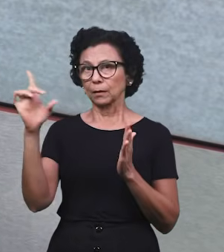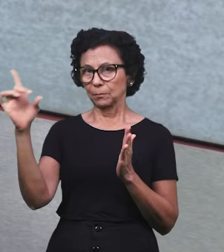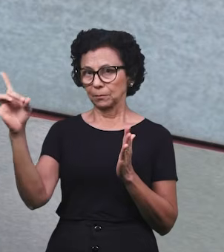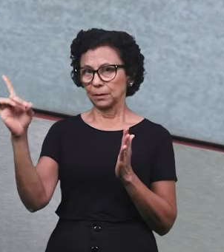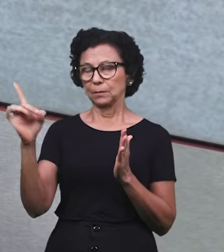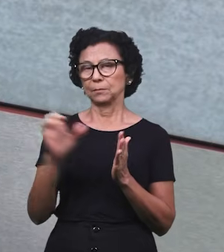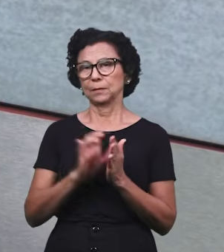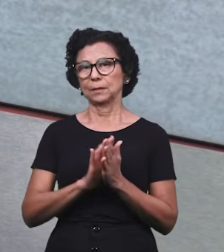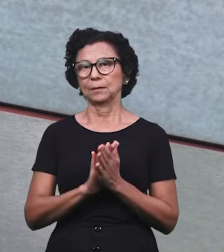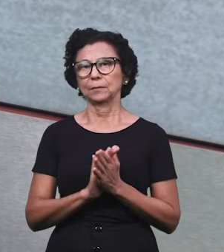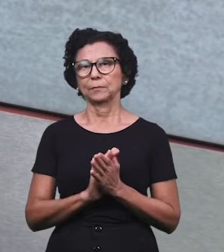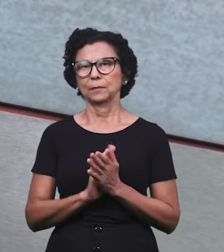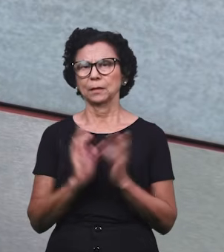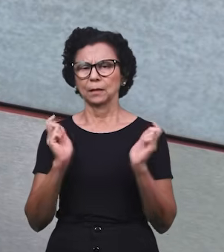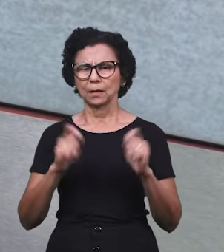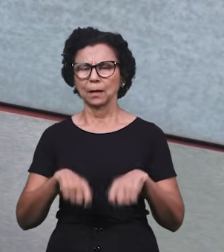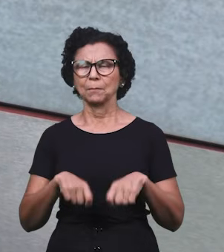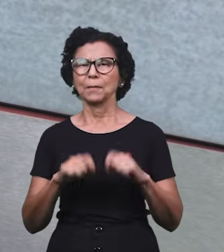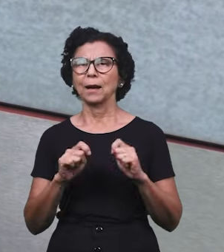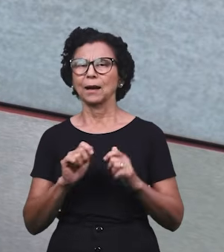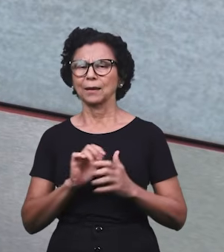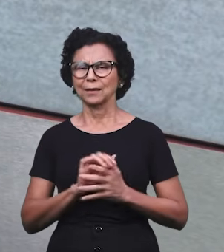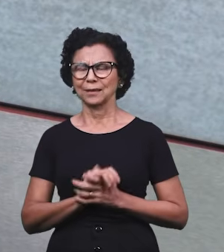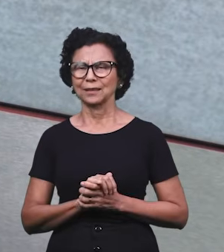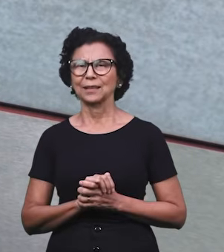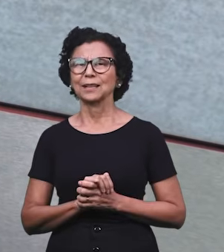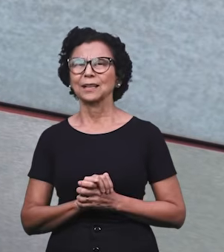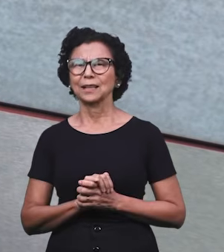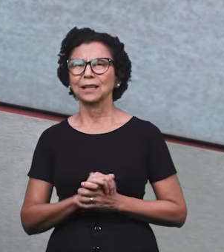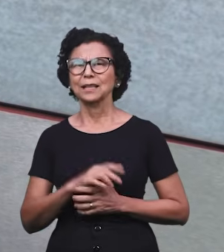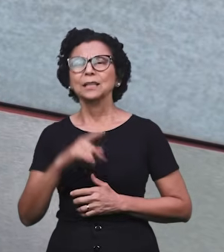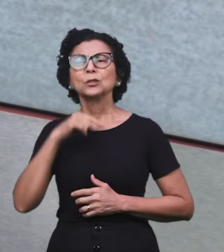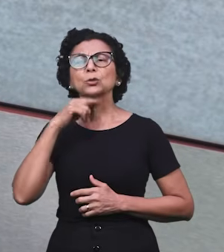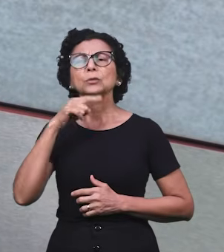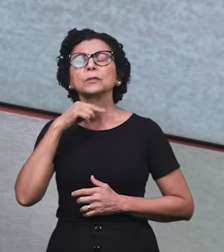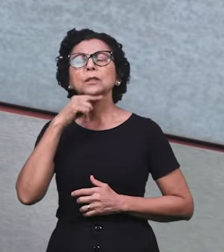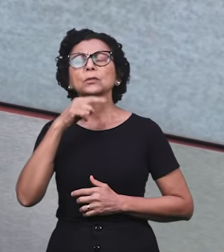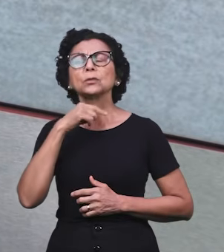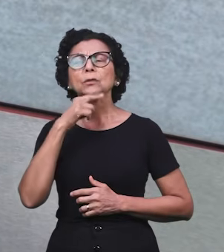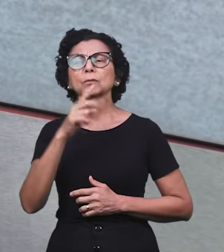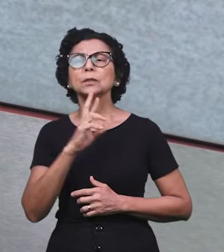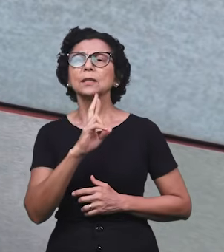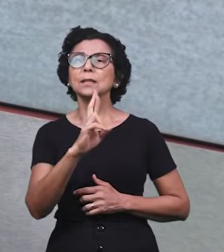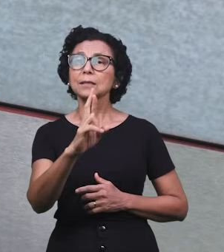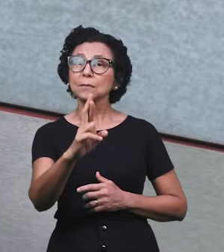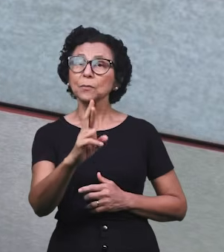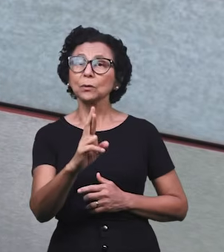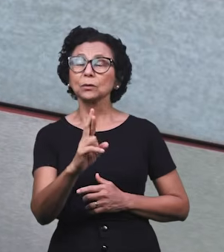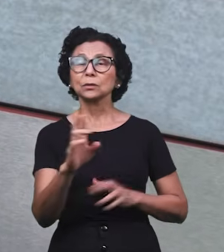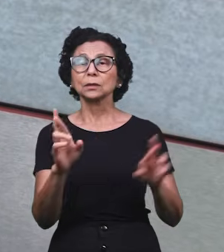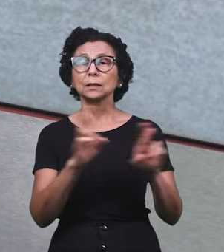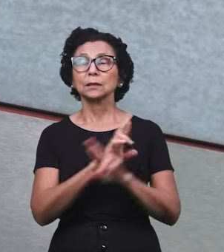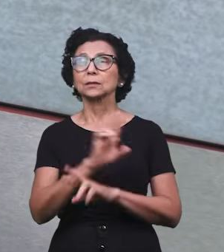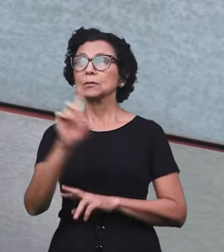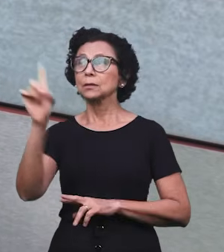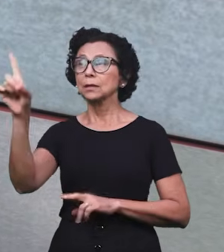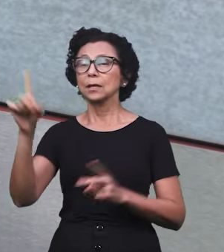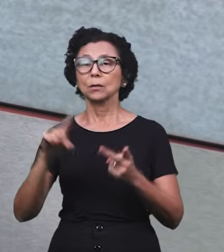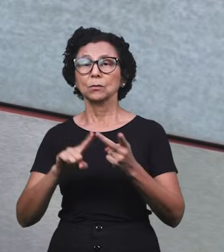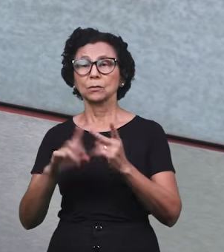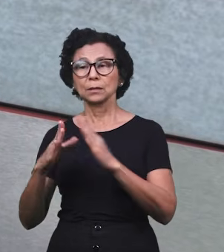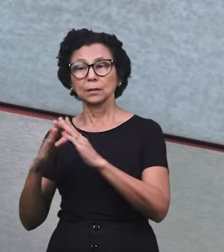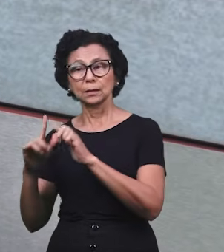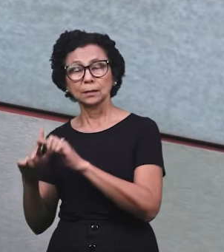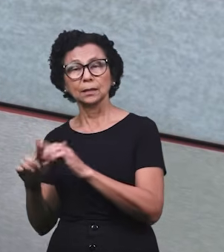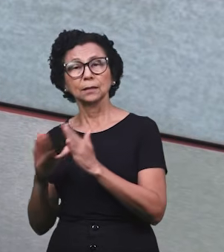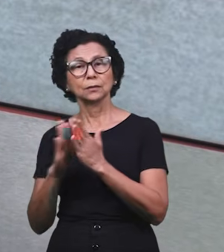ela é apta para responder a todas as indagações que as pessoas têm sobre Deus, sobre a igreja,